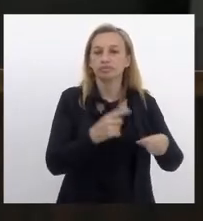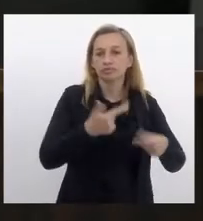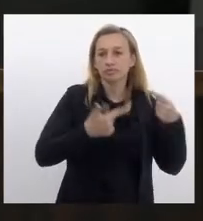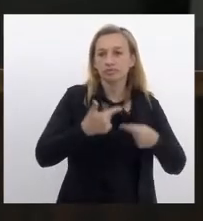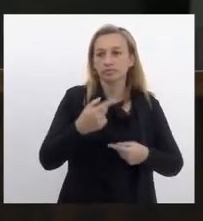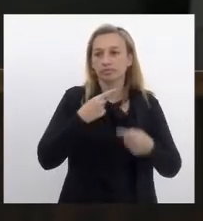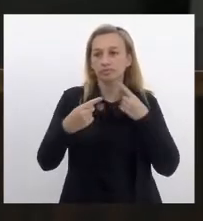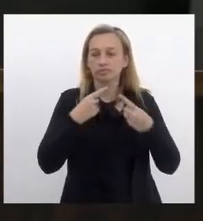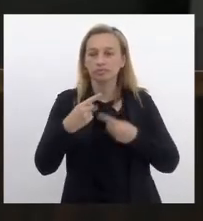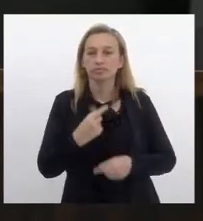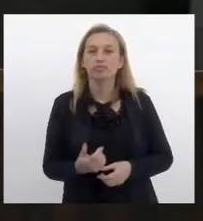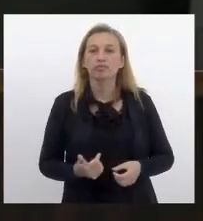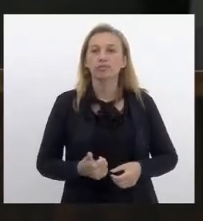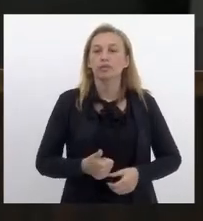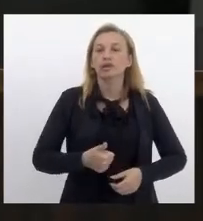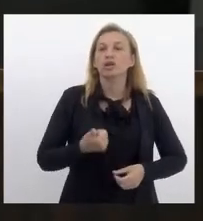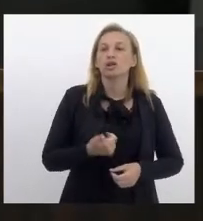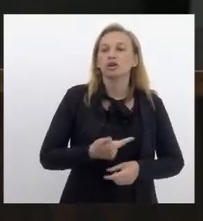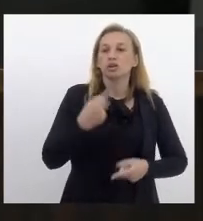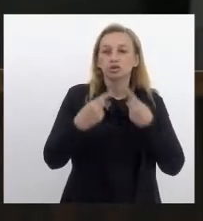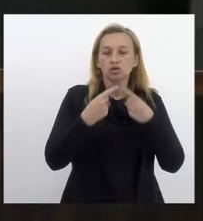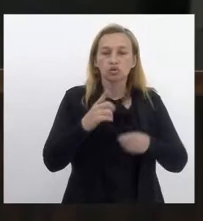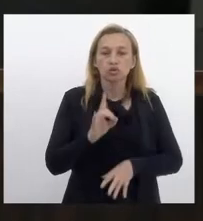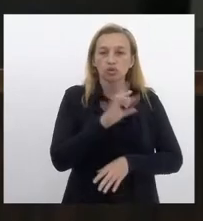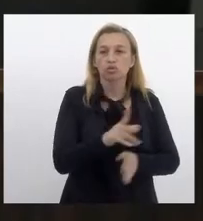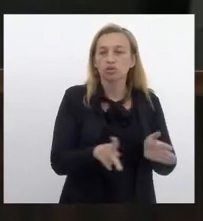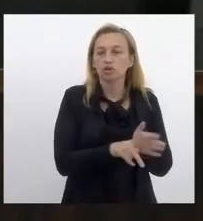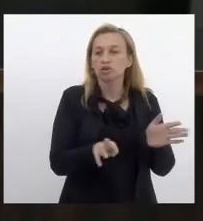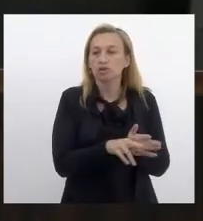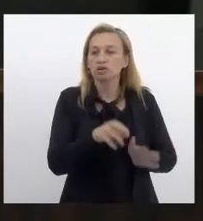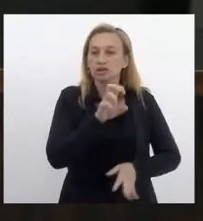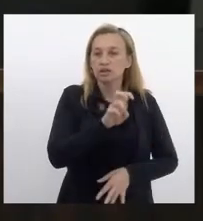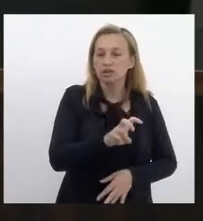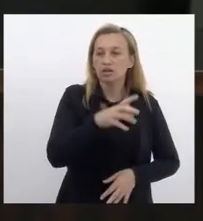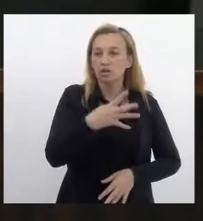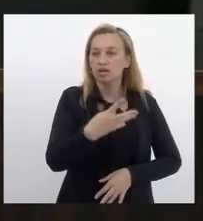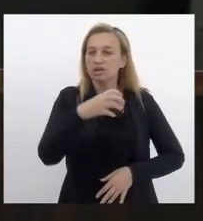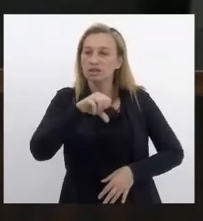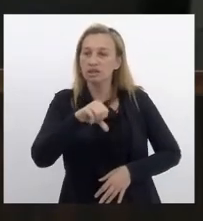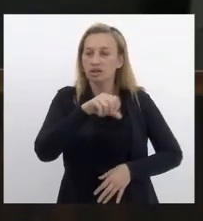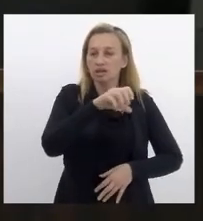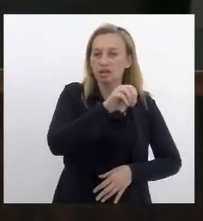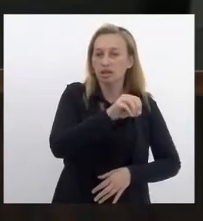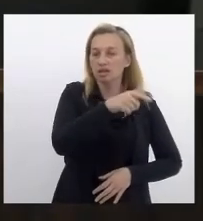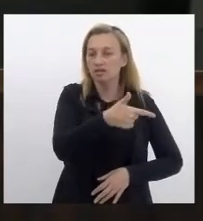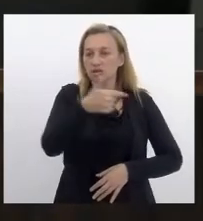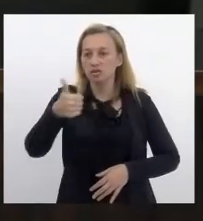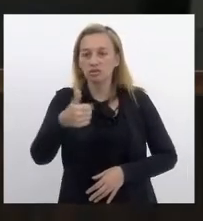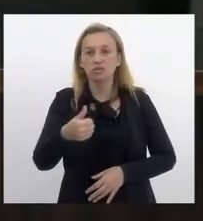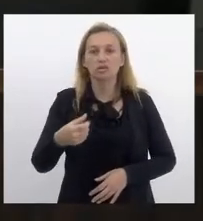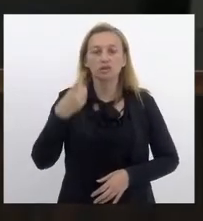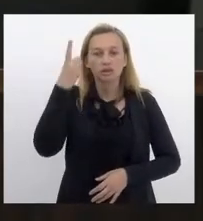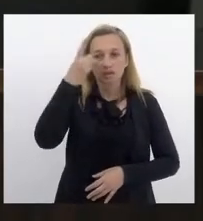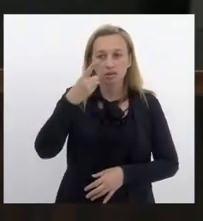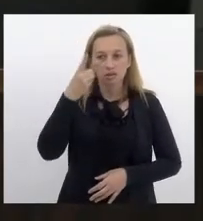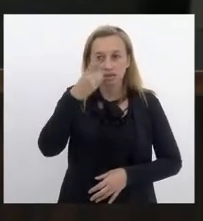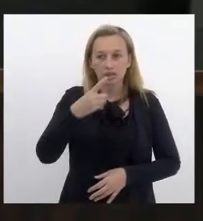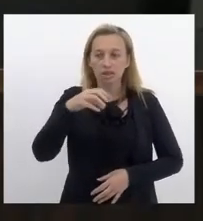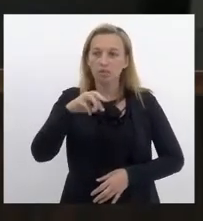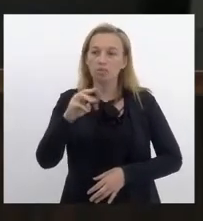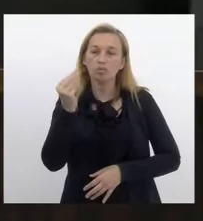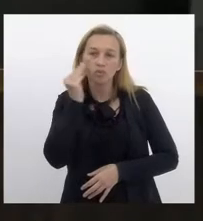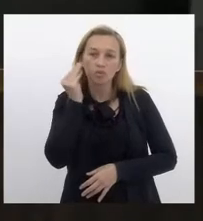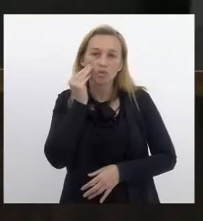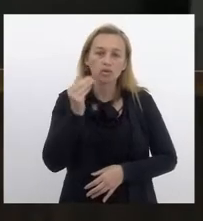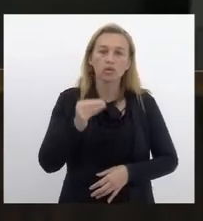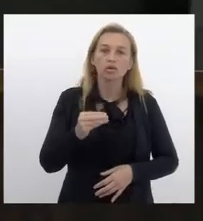segunda. Em discussão única, aprovação de resolução 54021, de autoria da deputada Mônica Francisco, concede o prêmio Dandara para Ana Maria